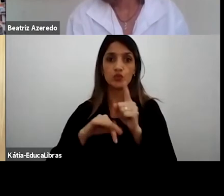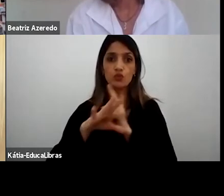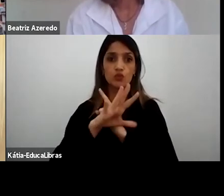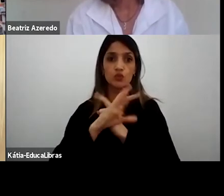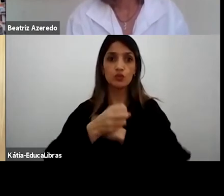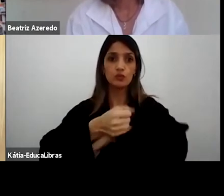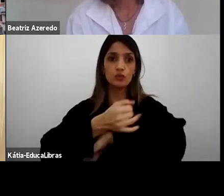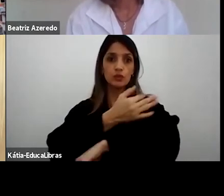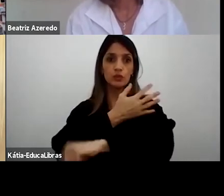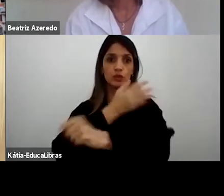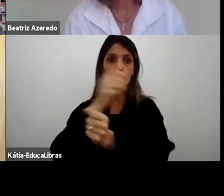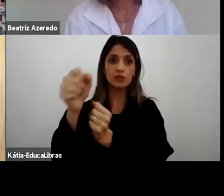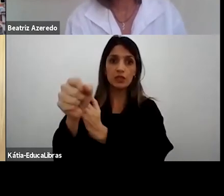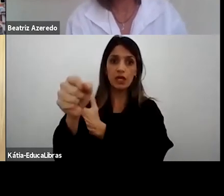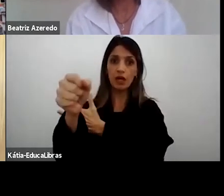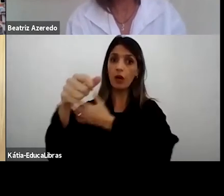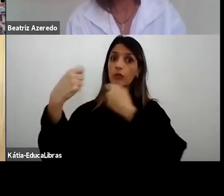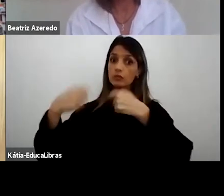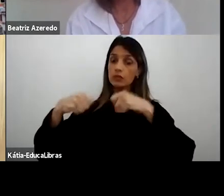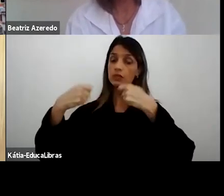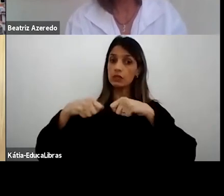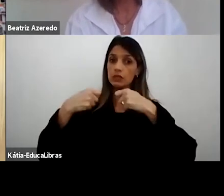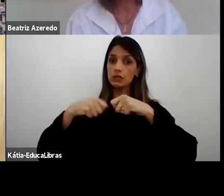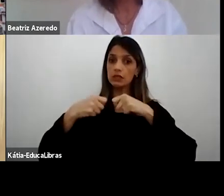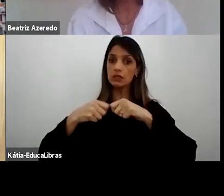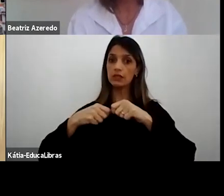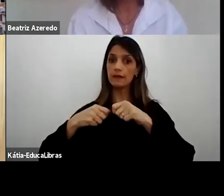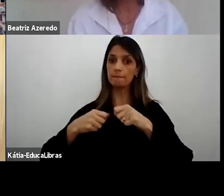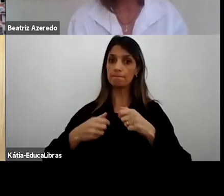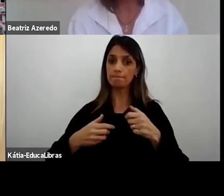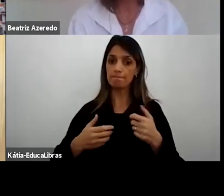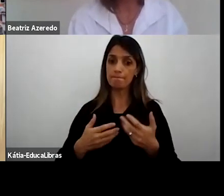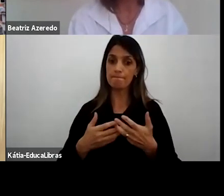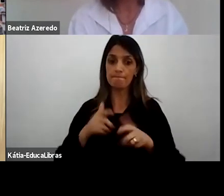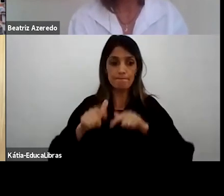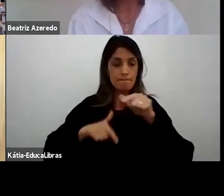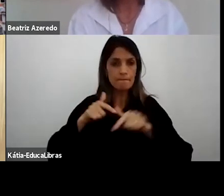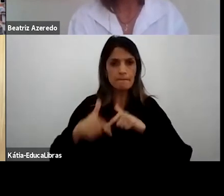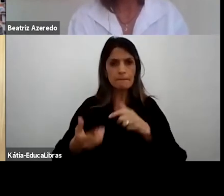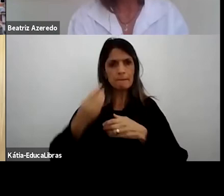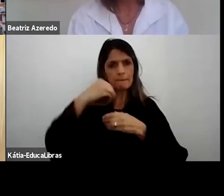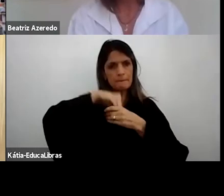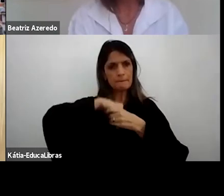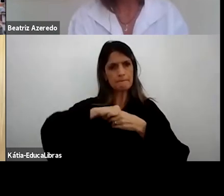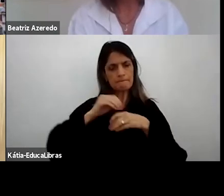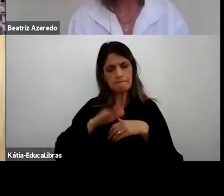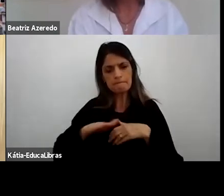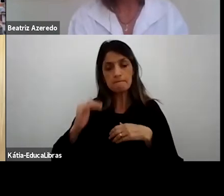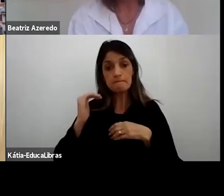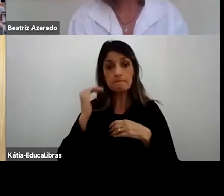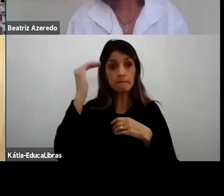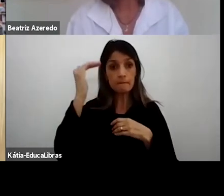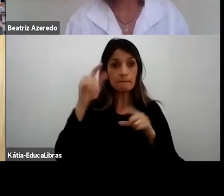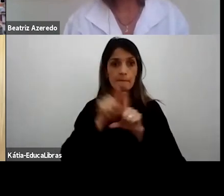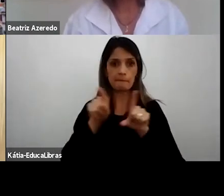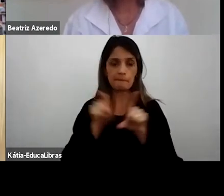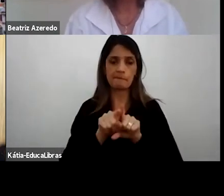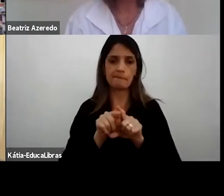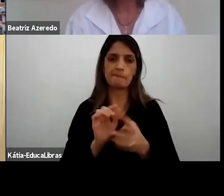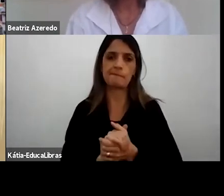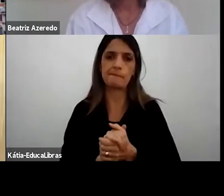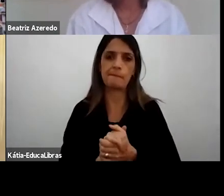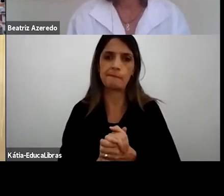precisa trabalhar isso, né, nas crianças e nos adultos. Eu acho que essa questão, quando você trabalha, que você tem esse